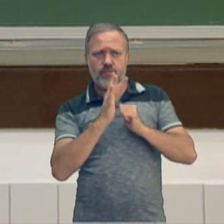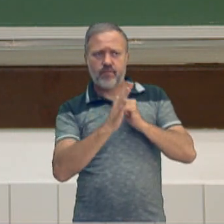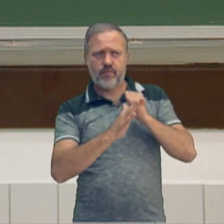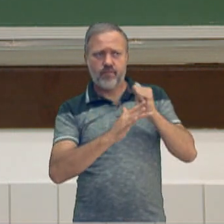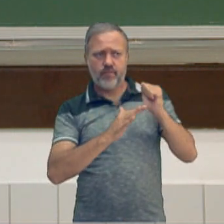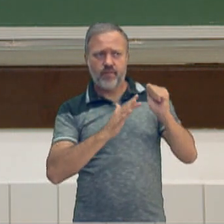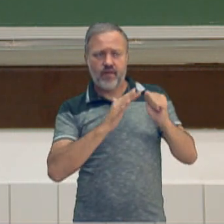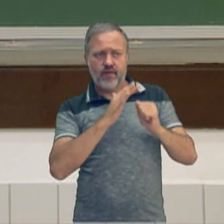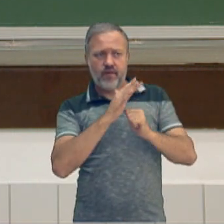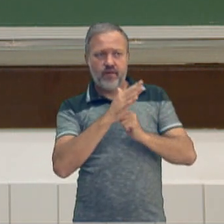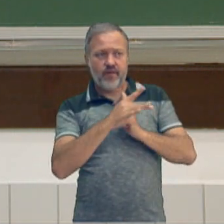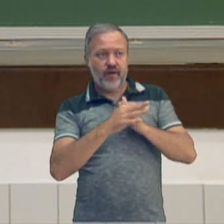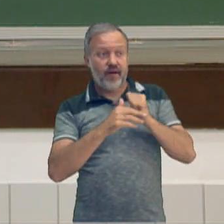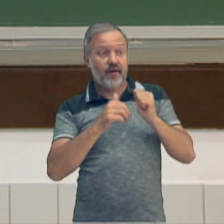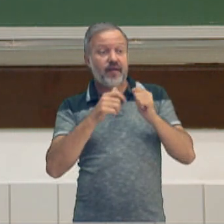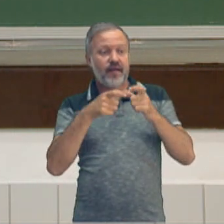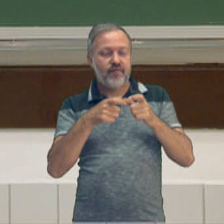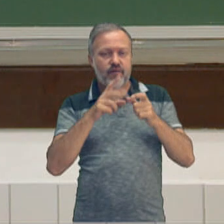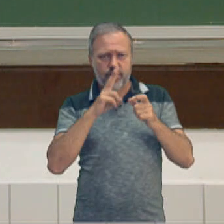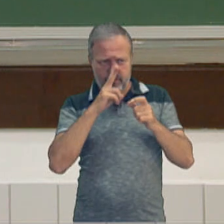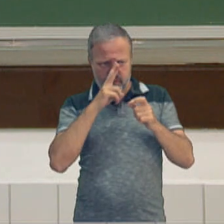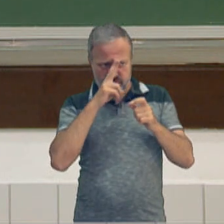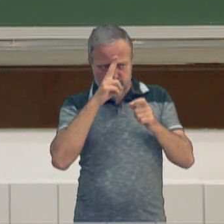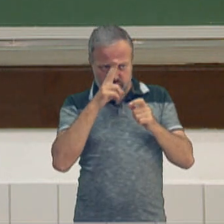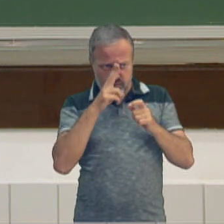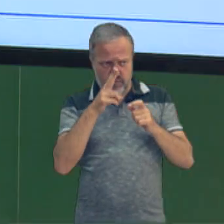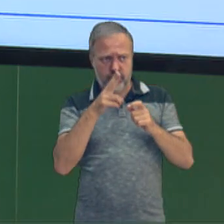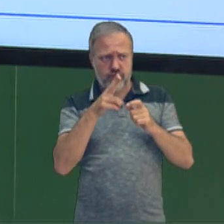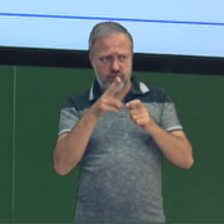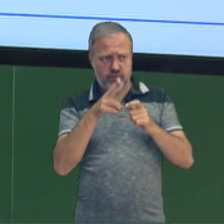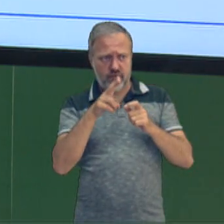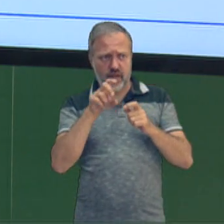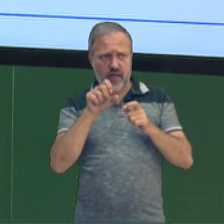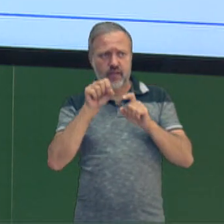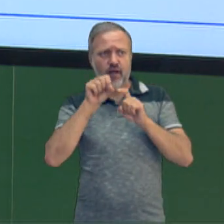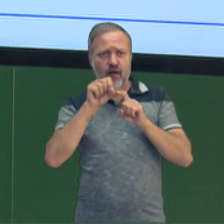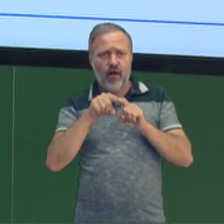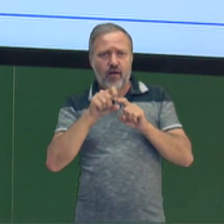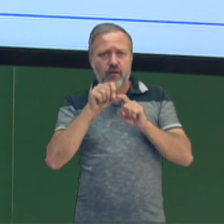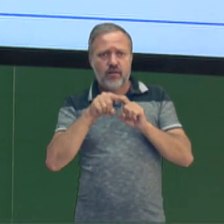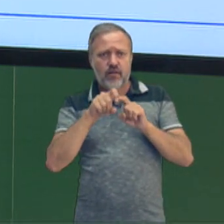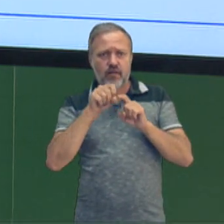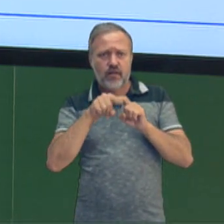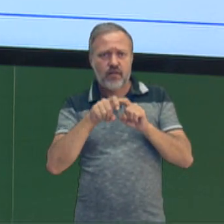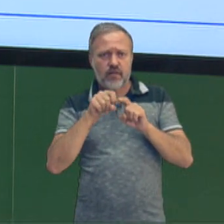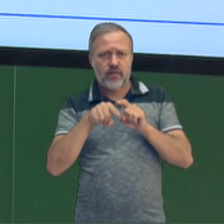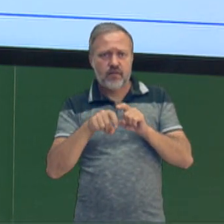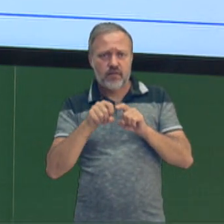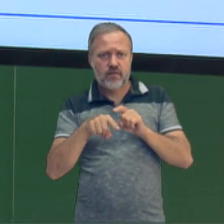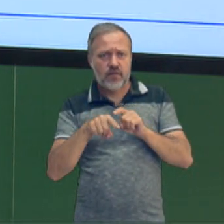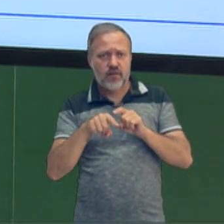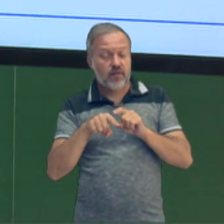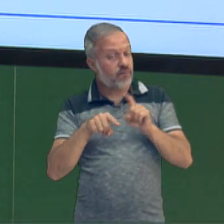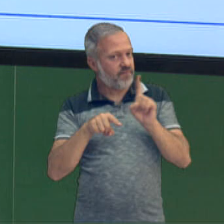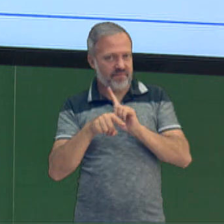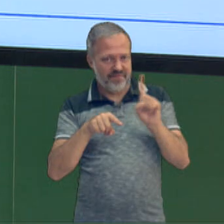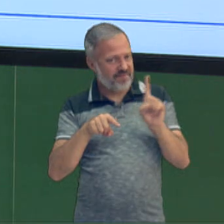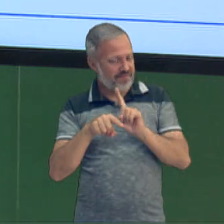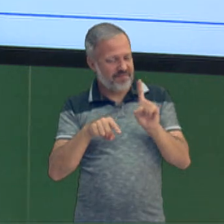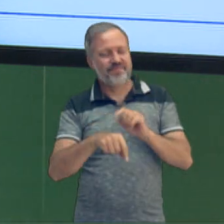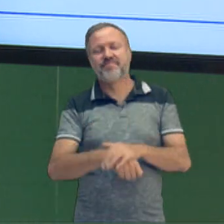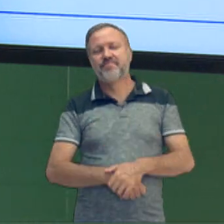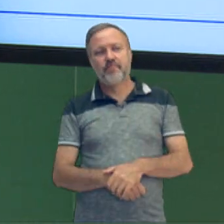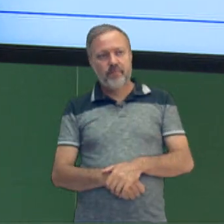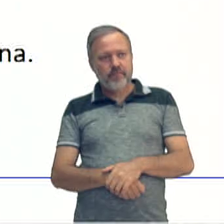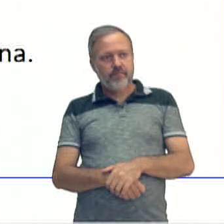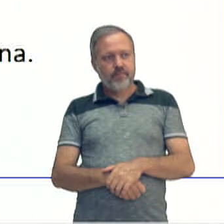dos espermatozoides, células produtoras desse hormônio. Gente, espermatozoide não é célula produtora de hormônio, ok? Então não pode ser isso aqui